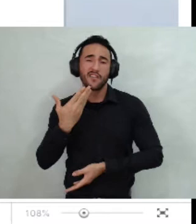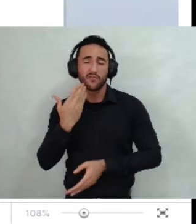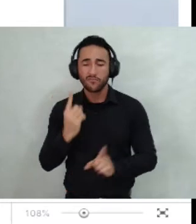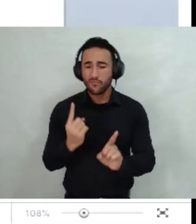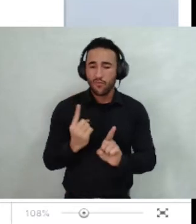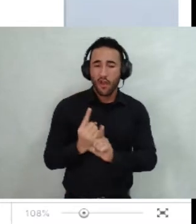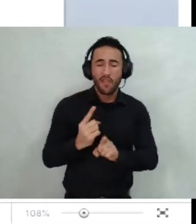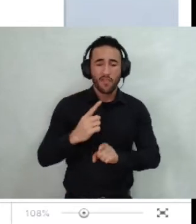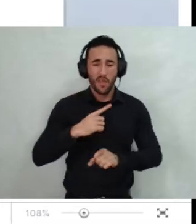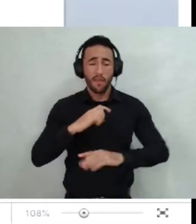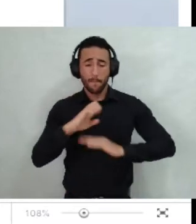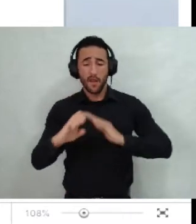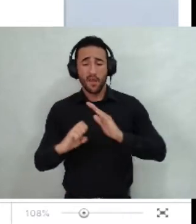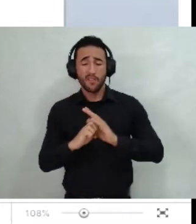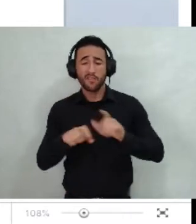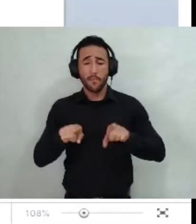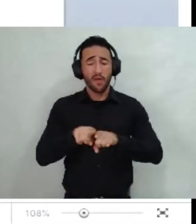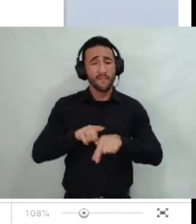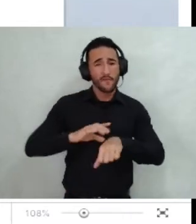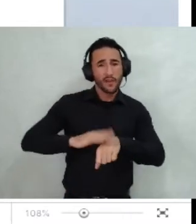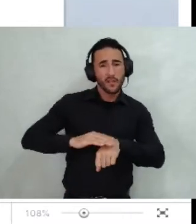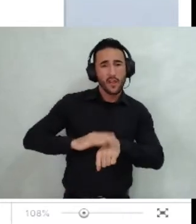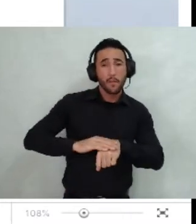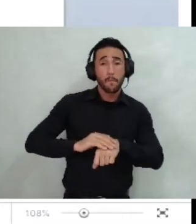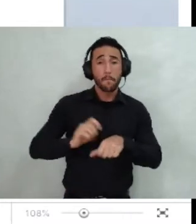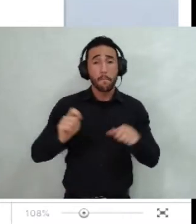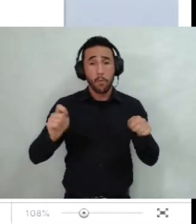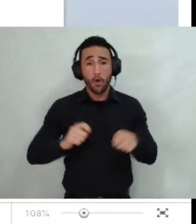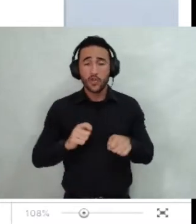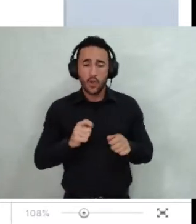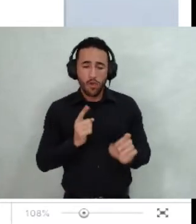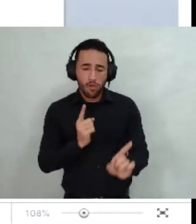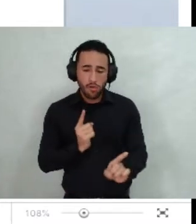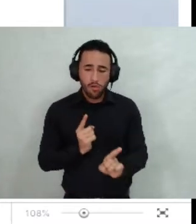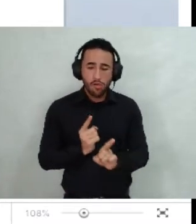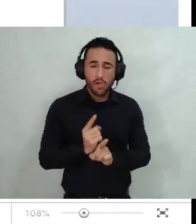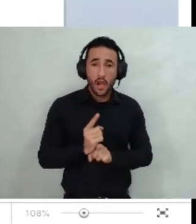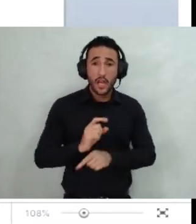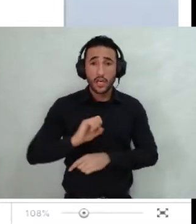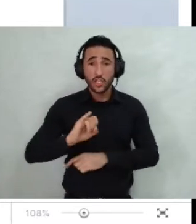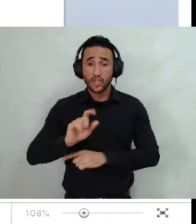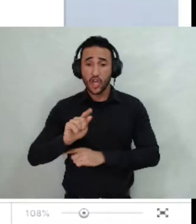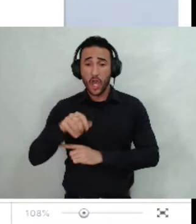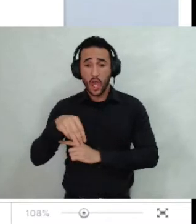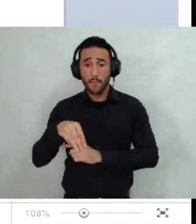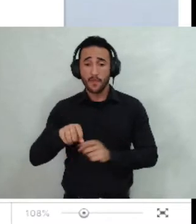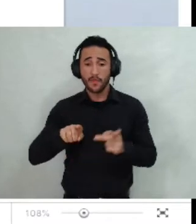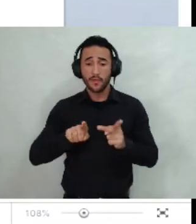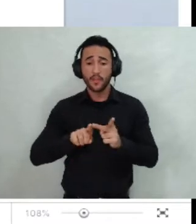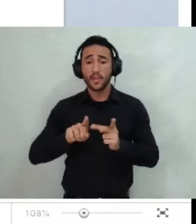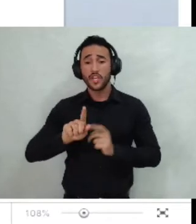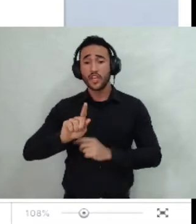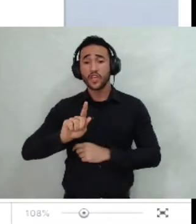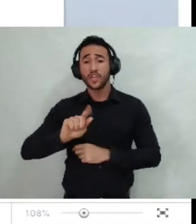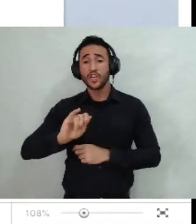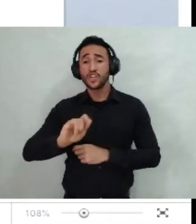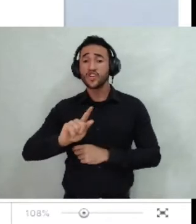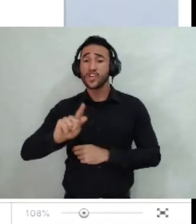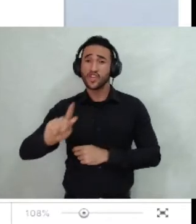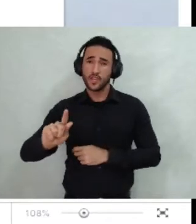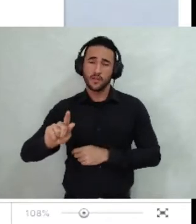empresas. Esses testes podem detectar IgM e IgG simultaneamente ou em